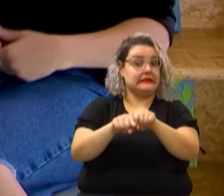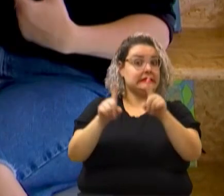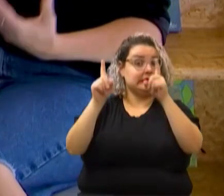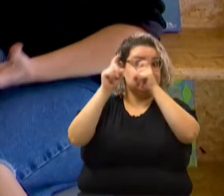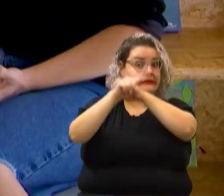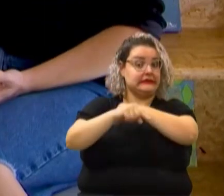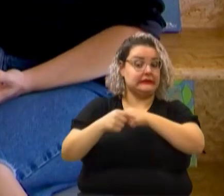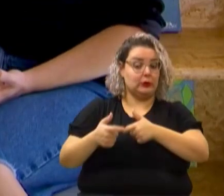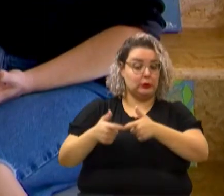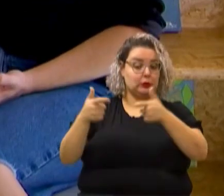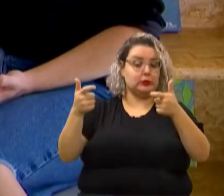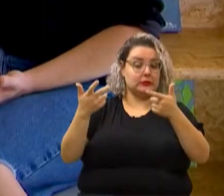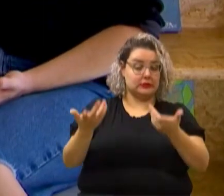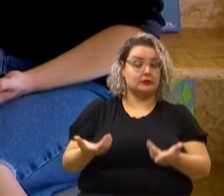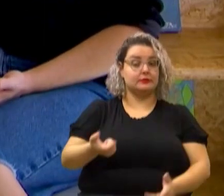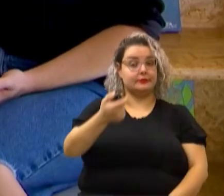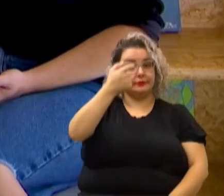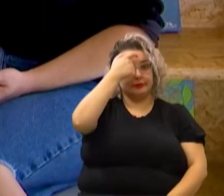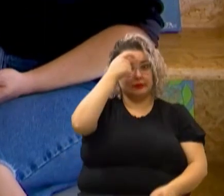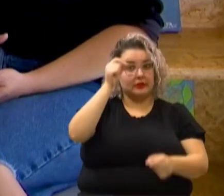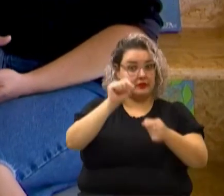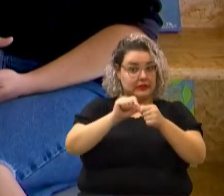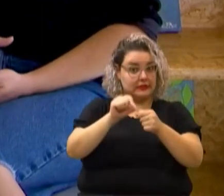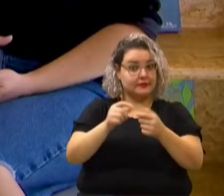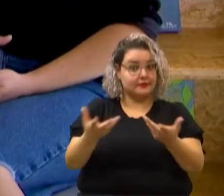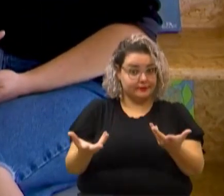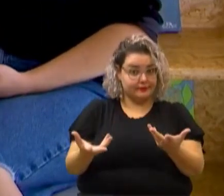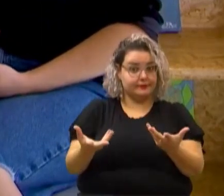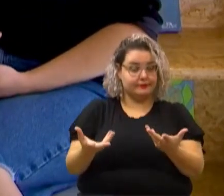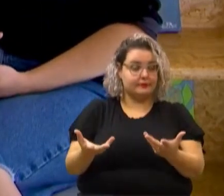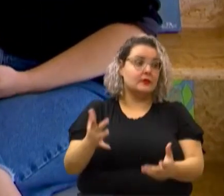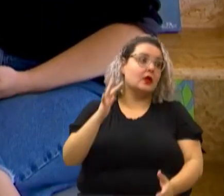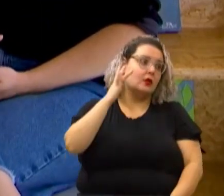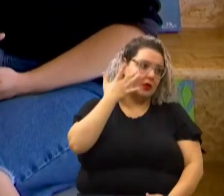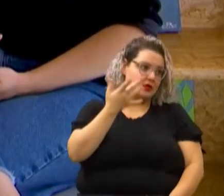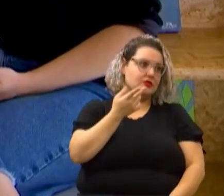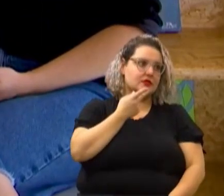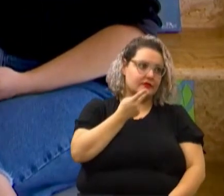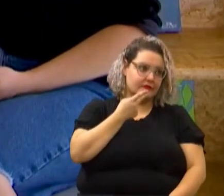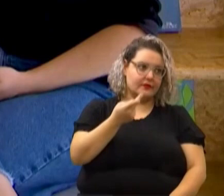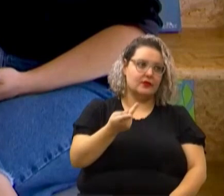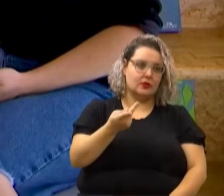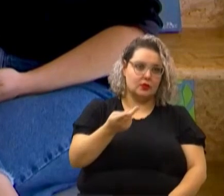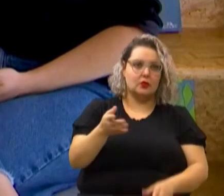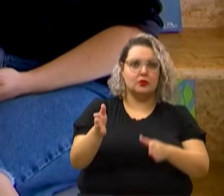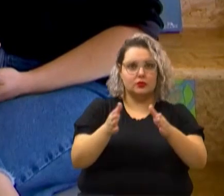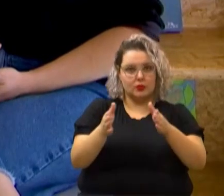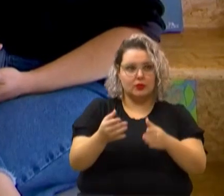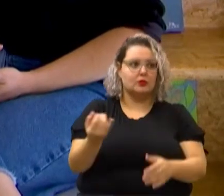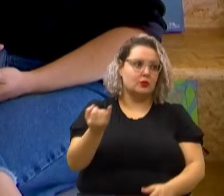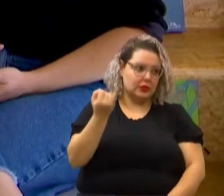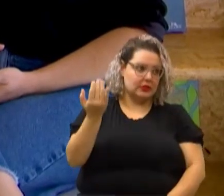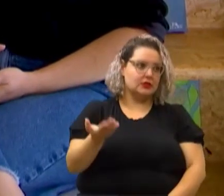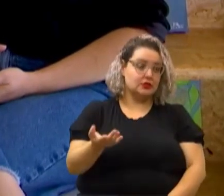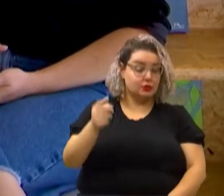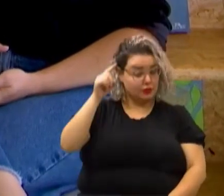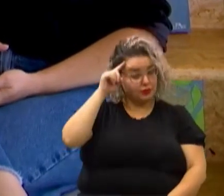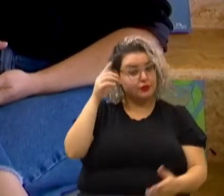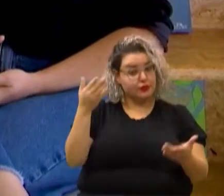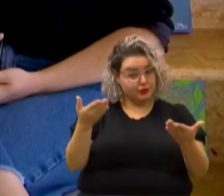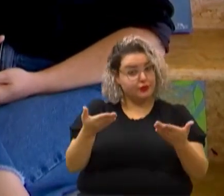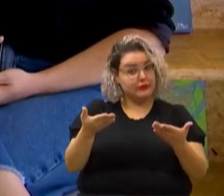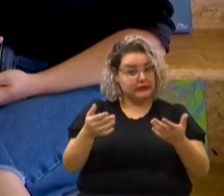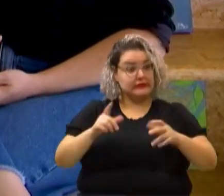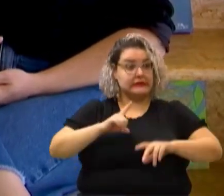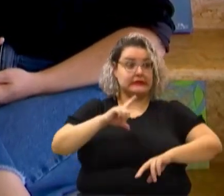também de como fazer essa conscientização Bom eu acho que você tocou aí num ponto muito importante porque nos dias